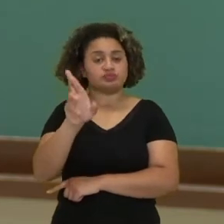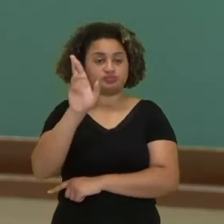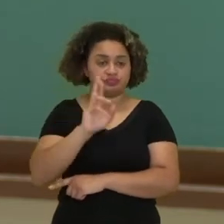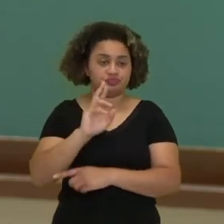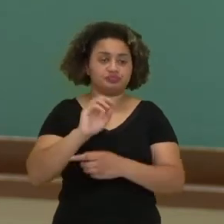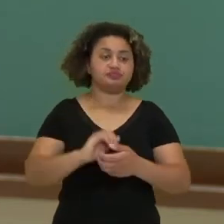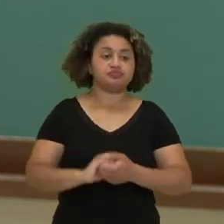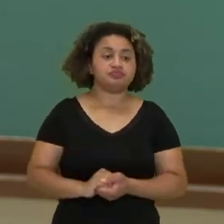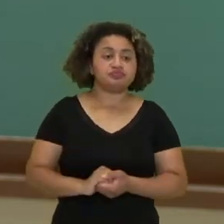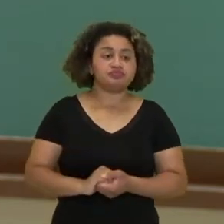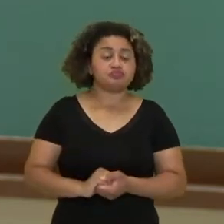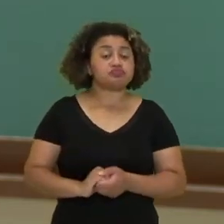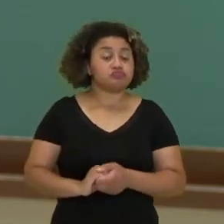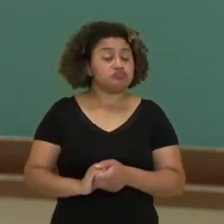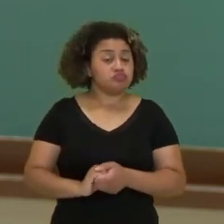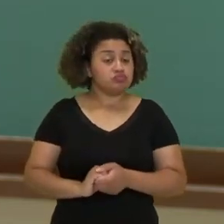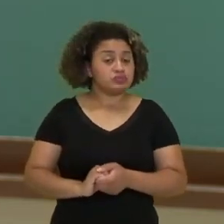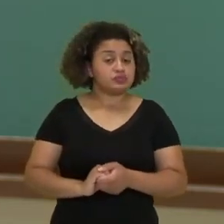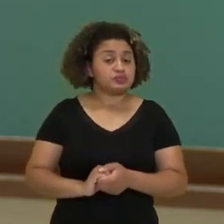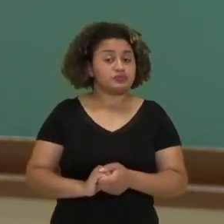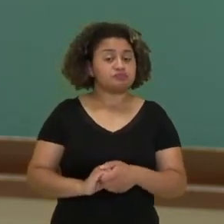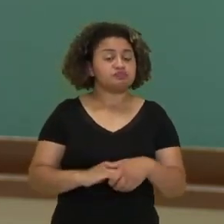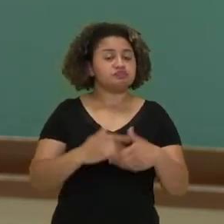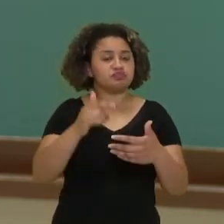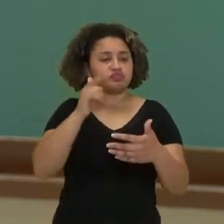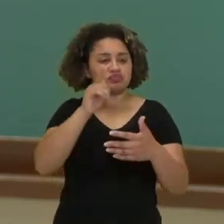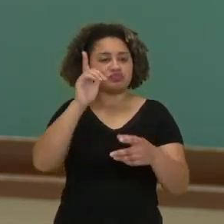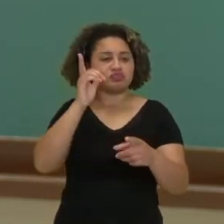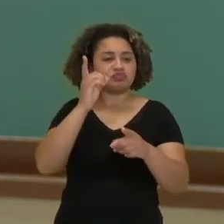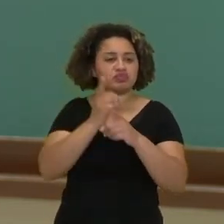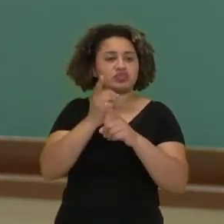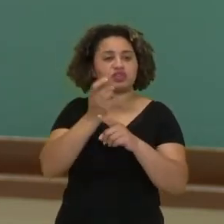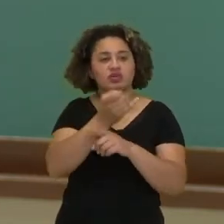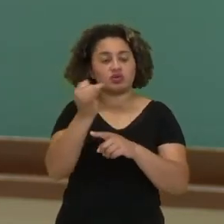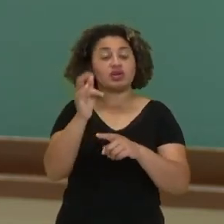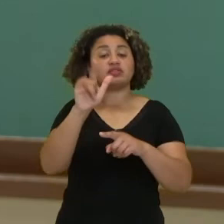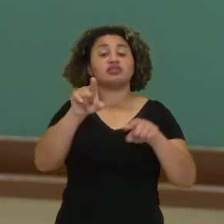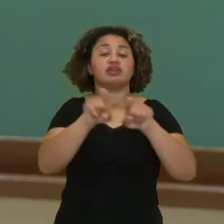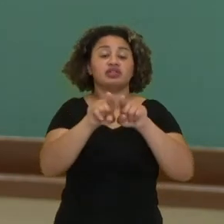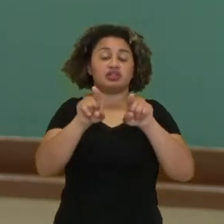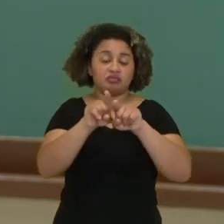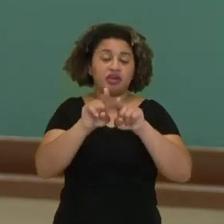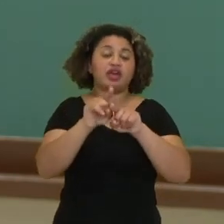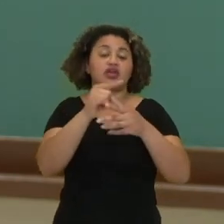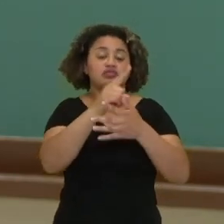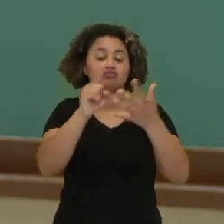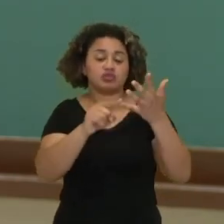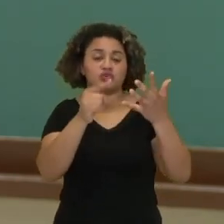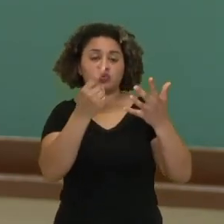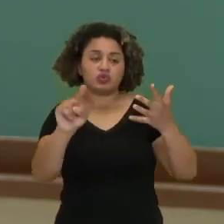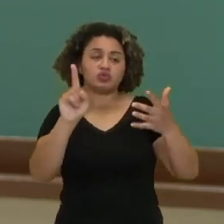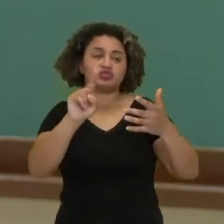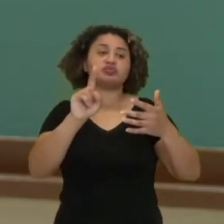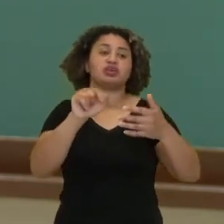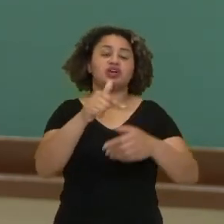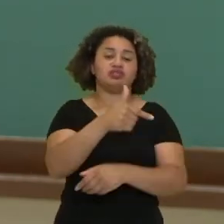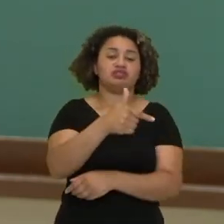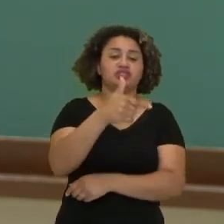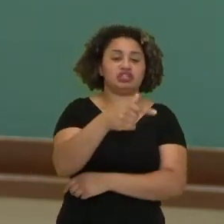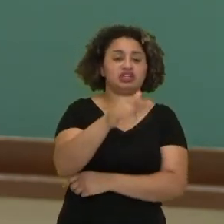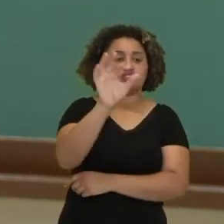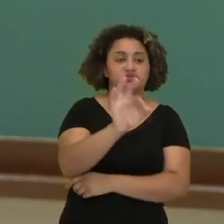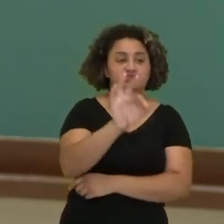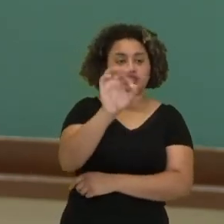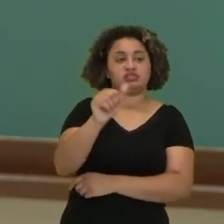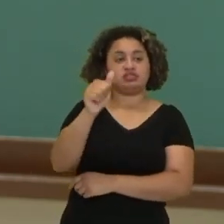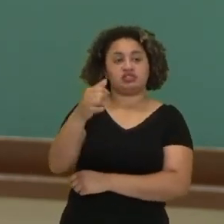33, tá? Que vai ser 46,2 litros, tá? E por último, 27% de